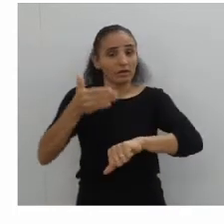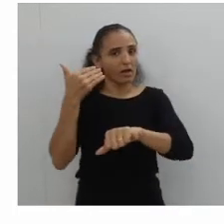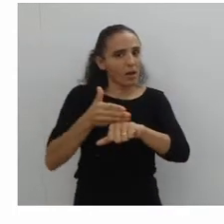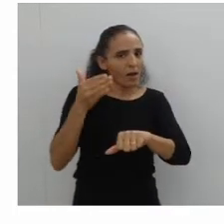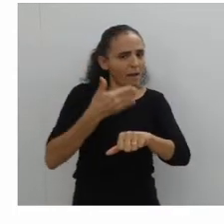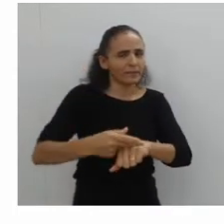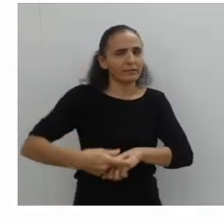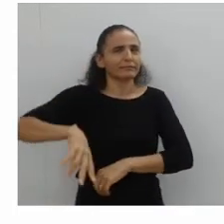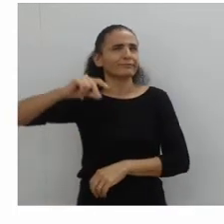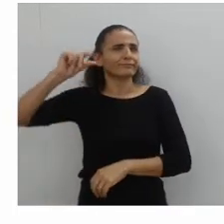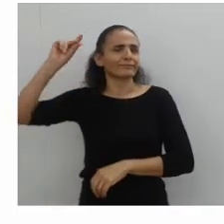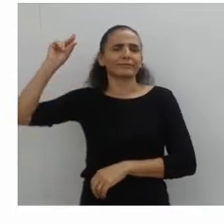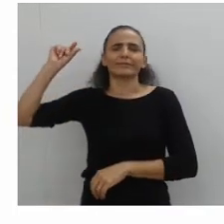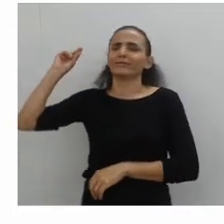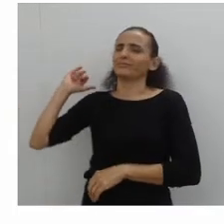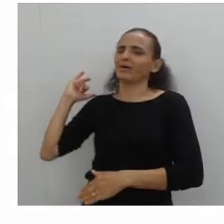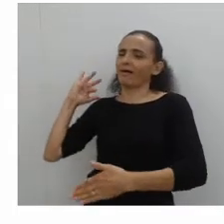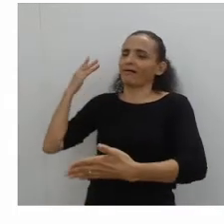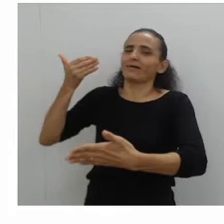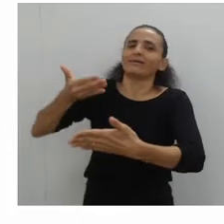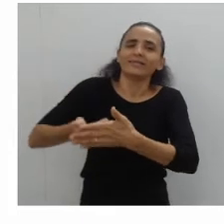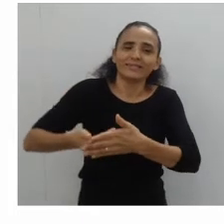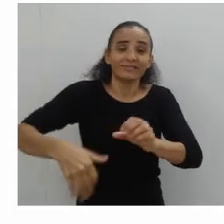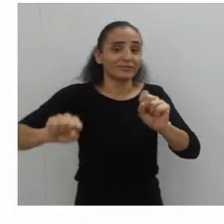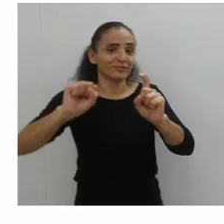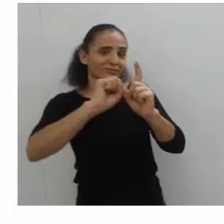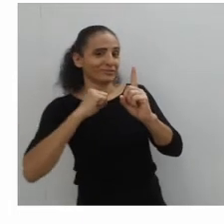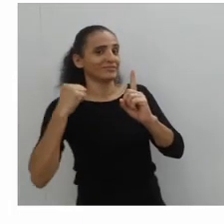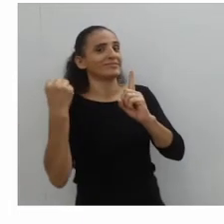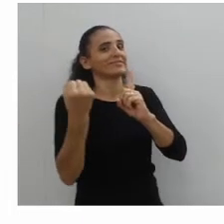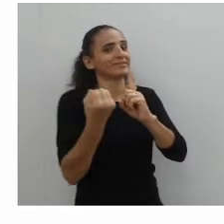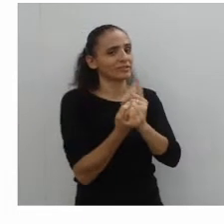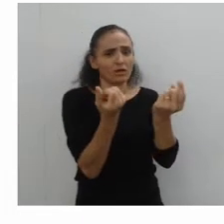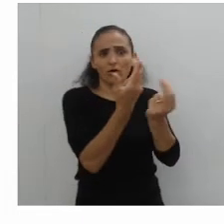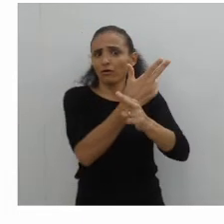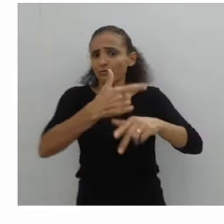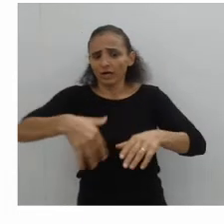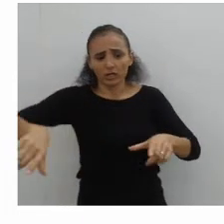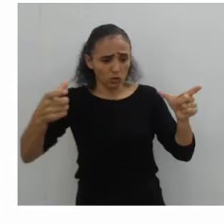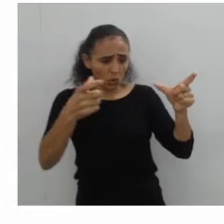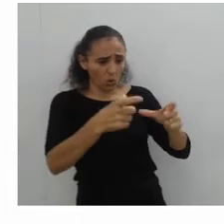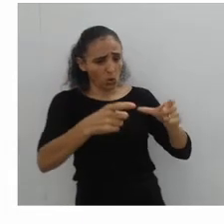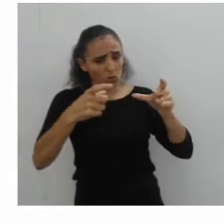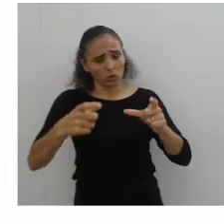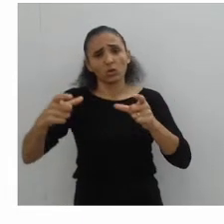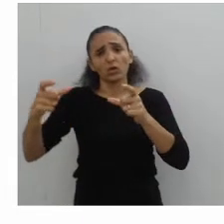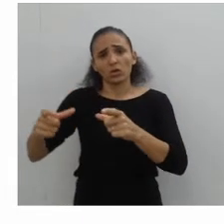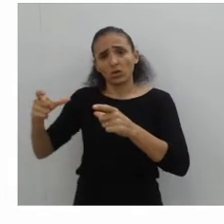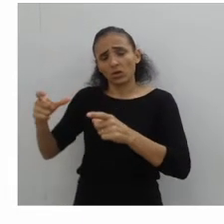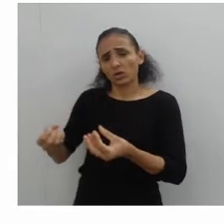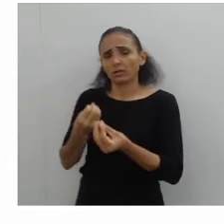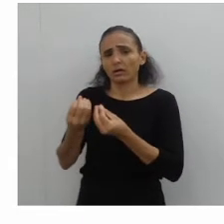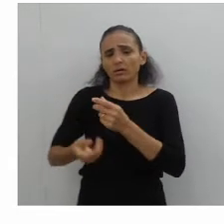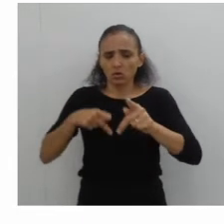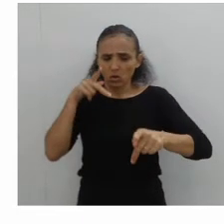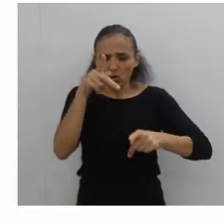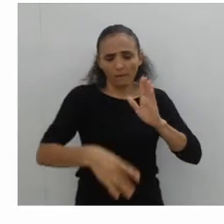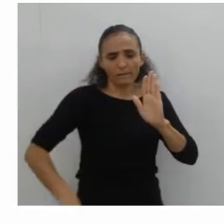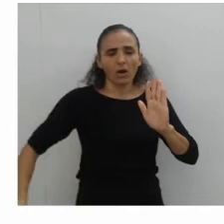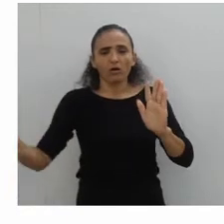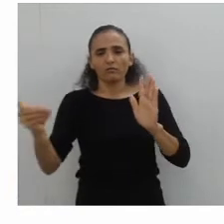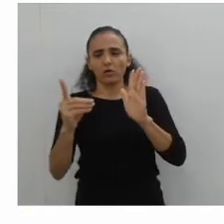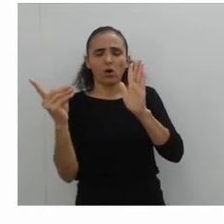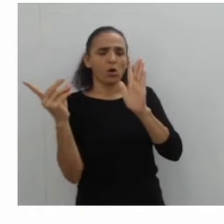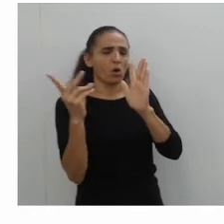há muito tempo na nossa sociedade. E em vários locais diferentes, tá bom? Entre os povos indígenas